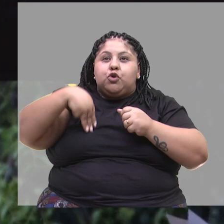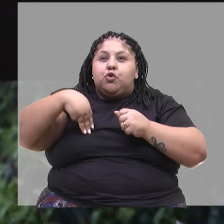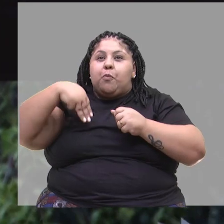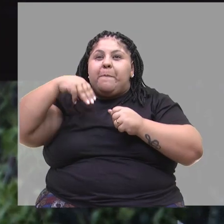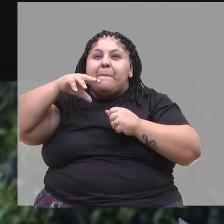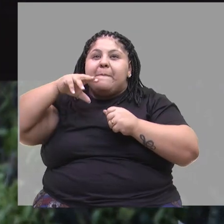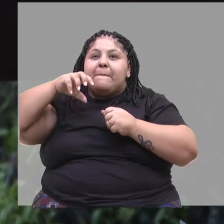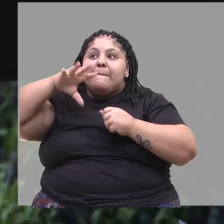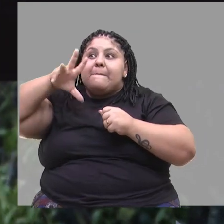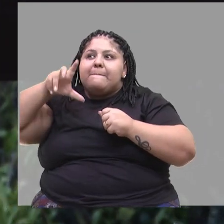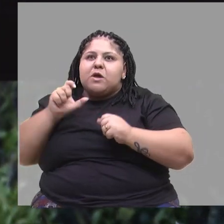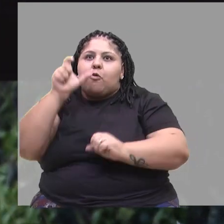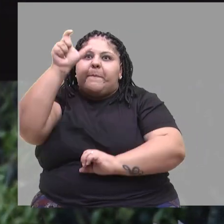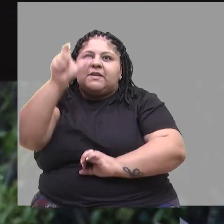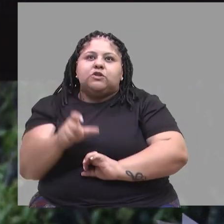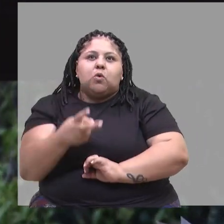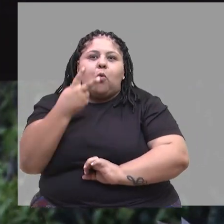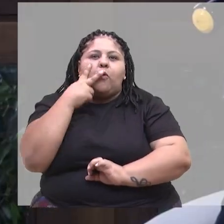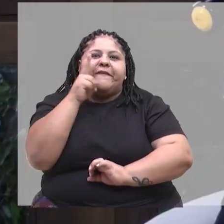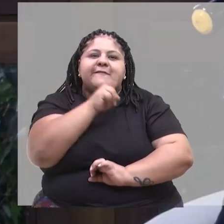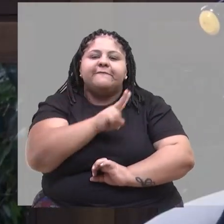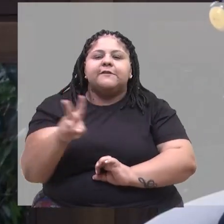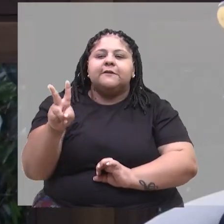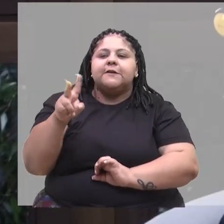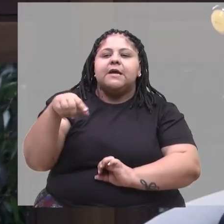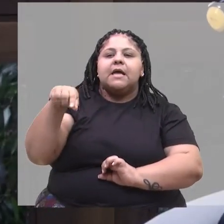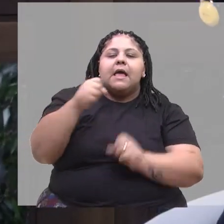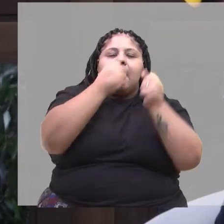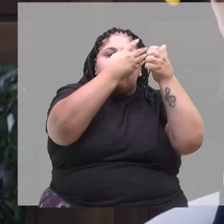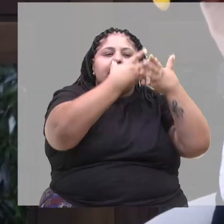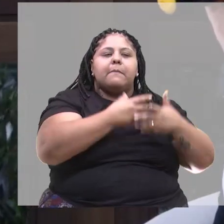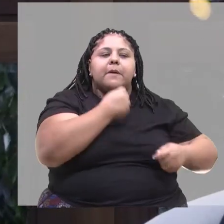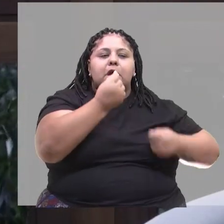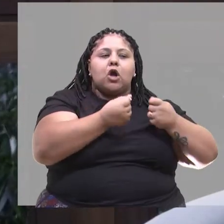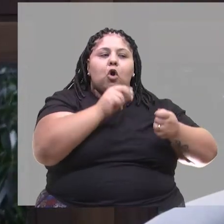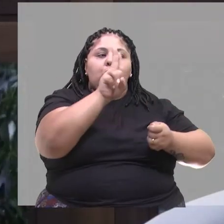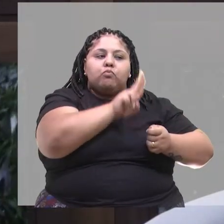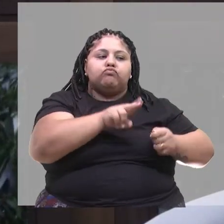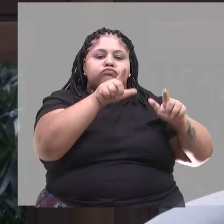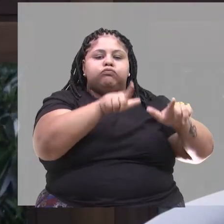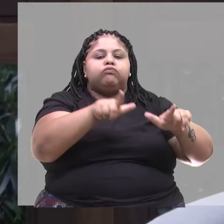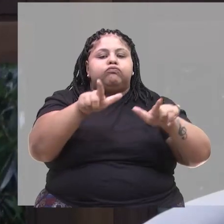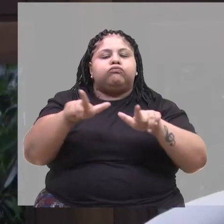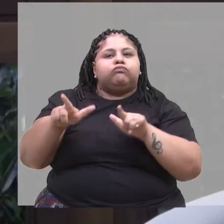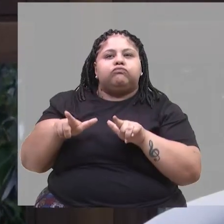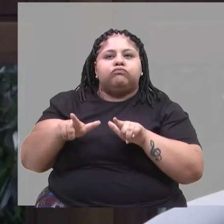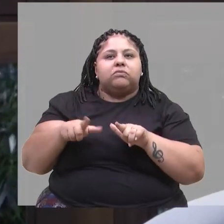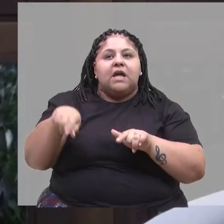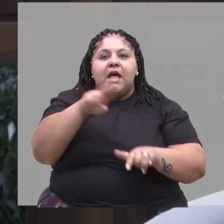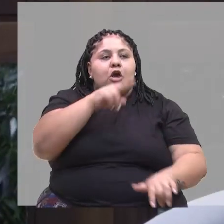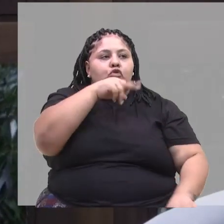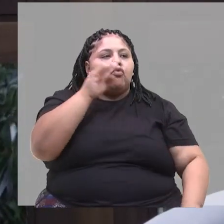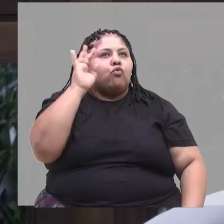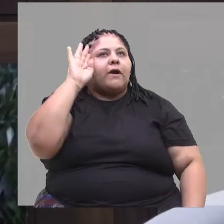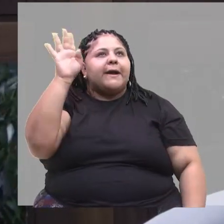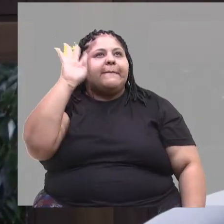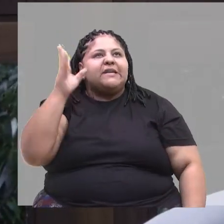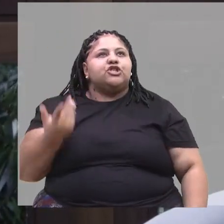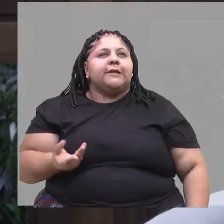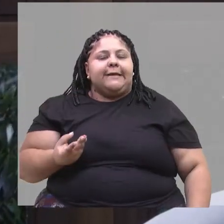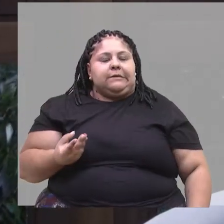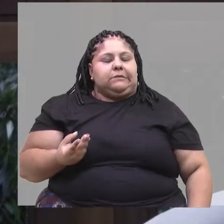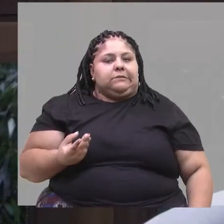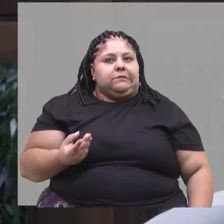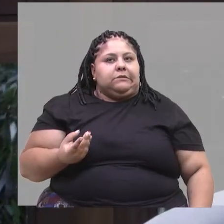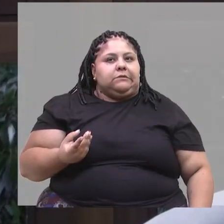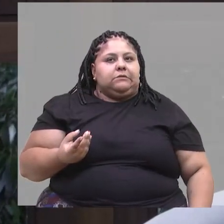vídeo. Porque ele fala disso, né? Da gente poder ocupar espaços. E isso me deixou imensamente feliz, porque eu nunca imaginei. Eu fiz